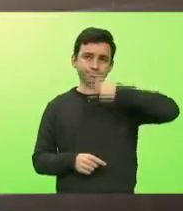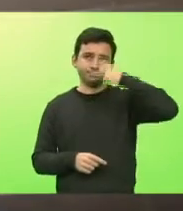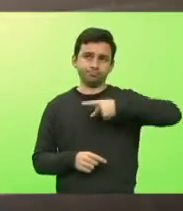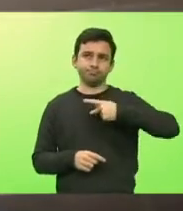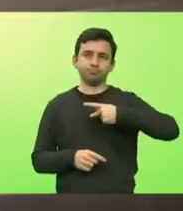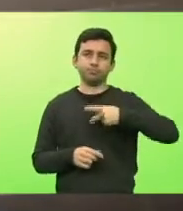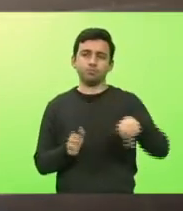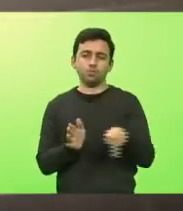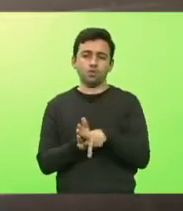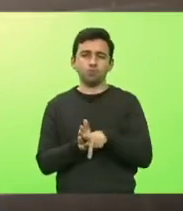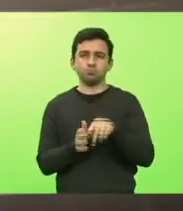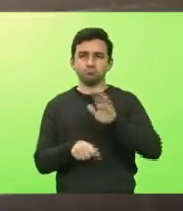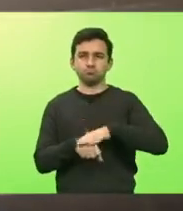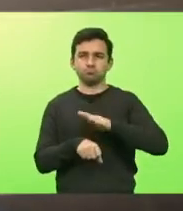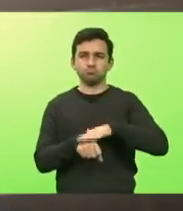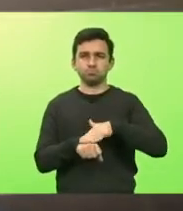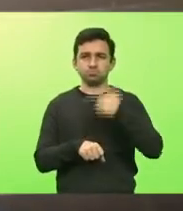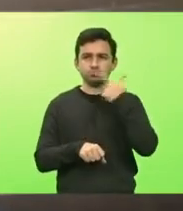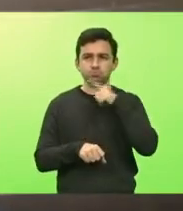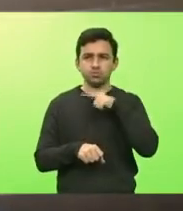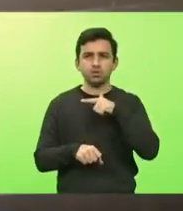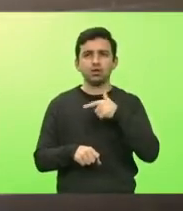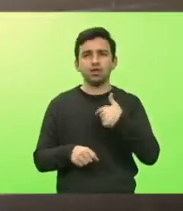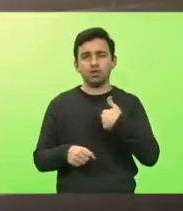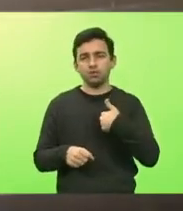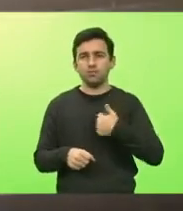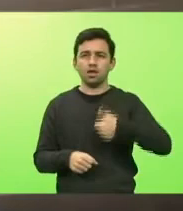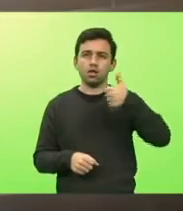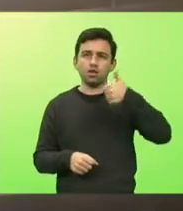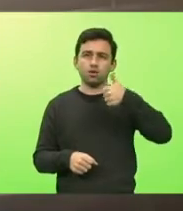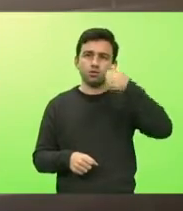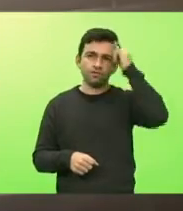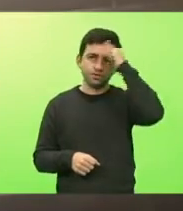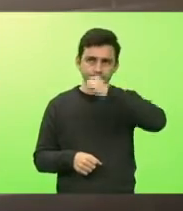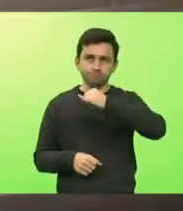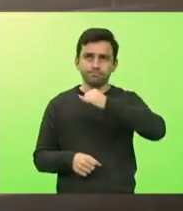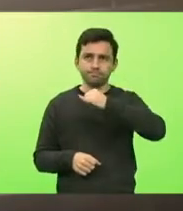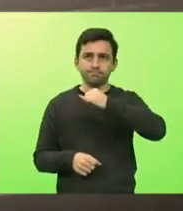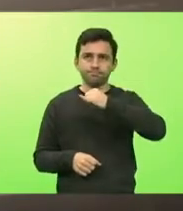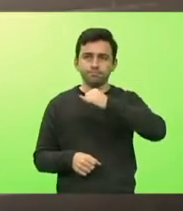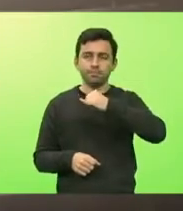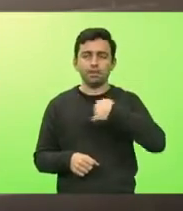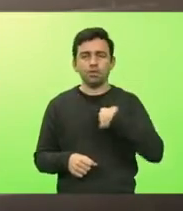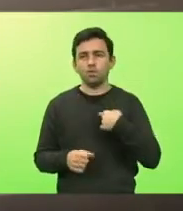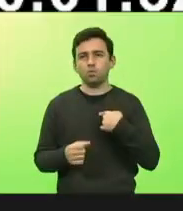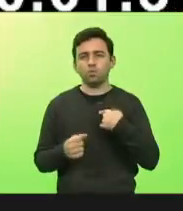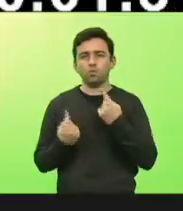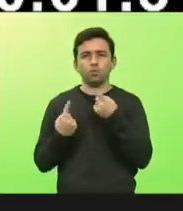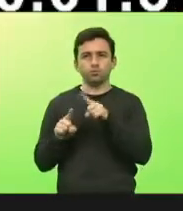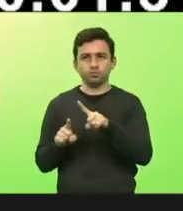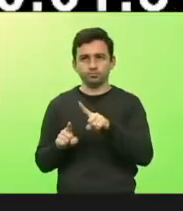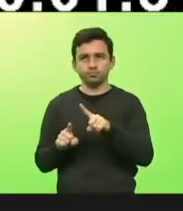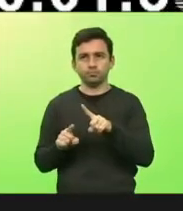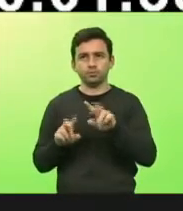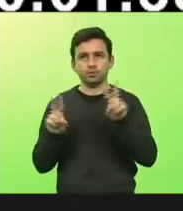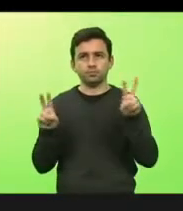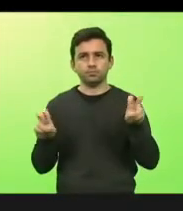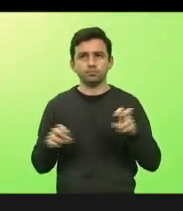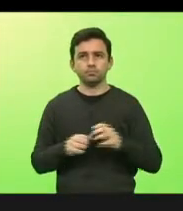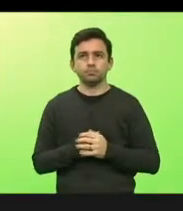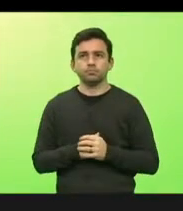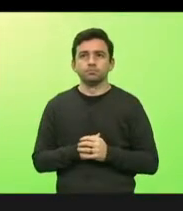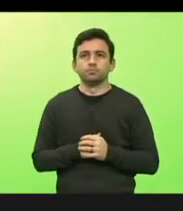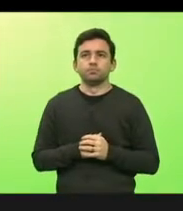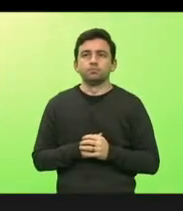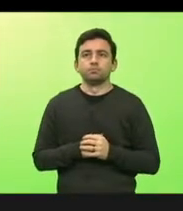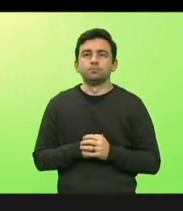também quero me posicionar pelo princípio da precaução. Então, eu sou contrária a essa matéria, presidente. Eu vou pedir